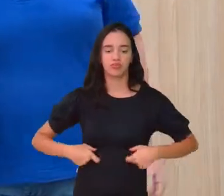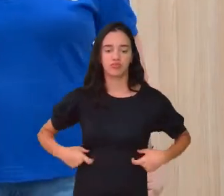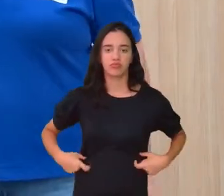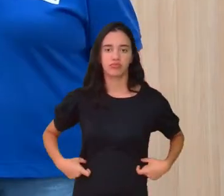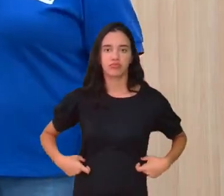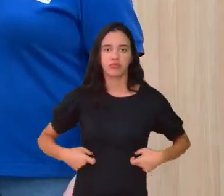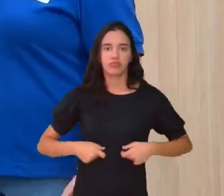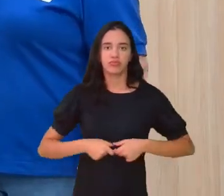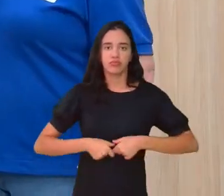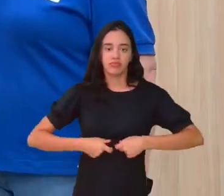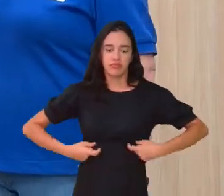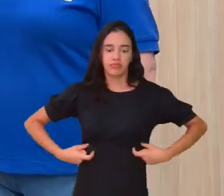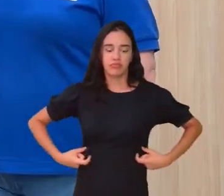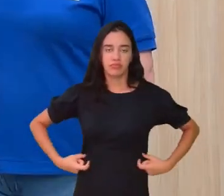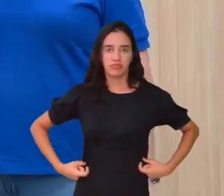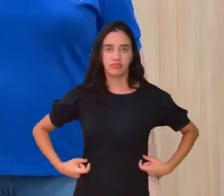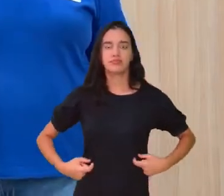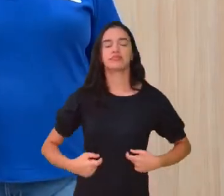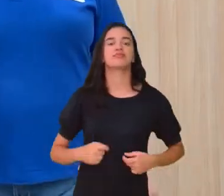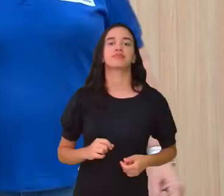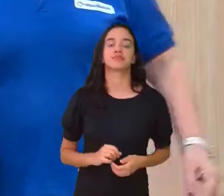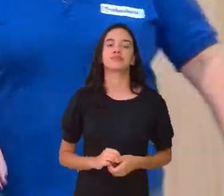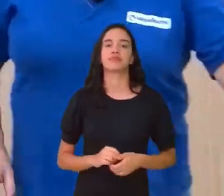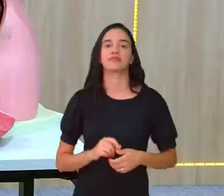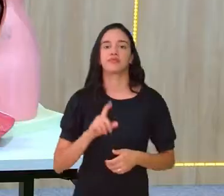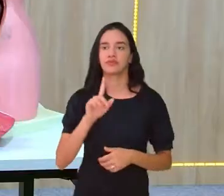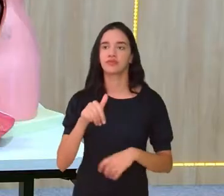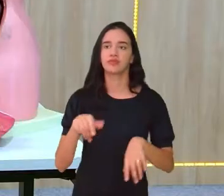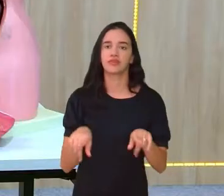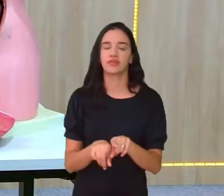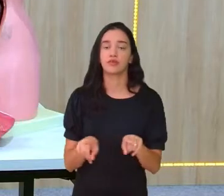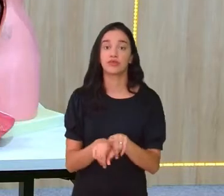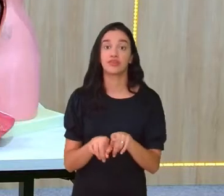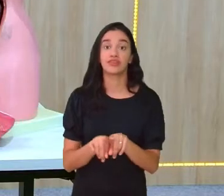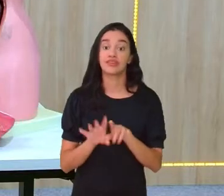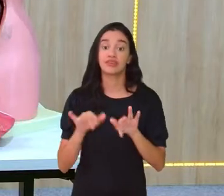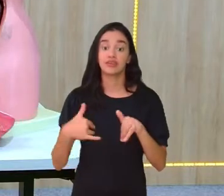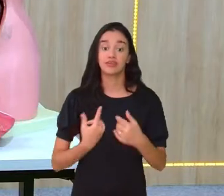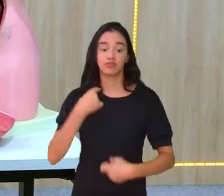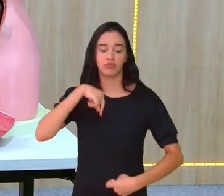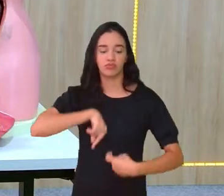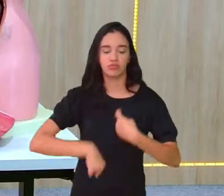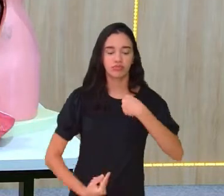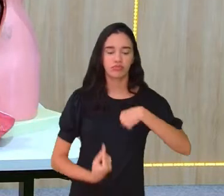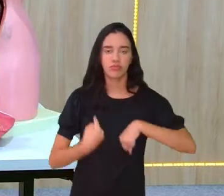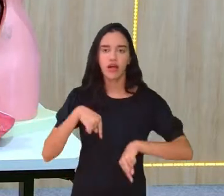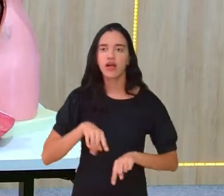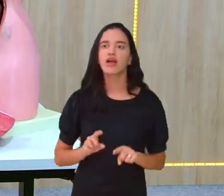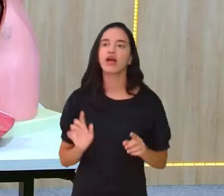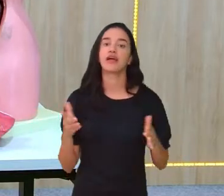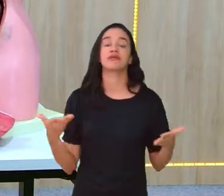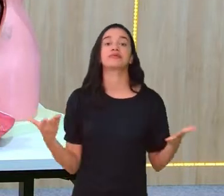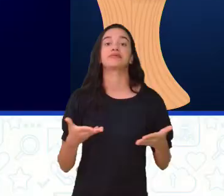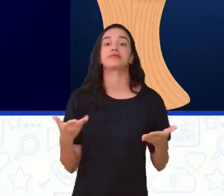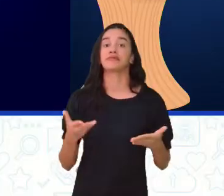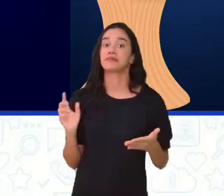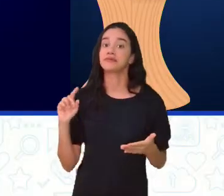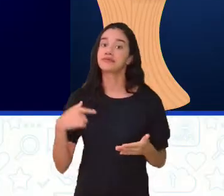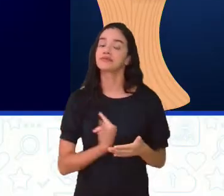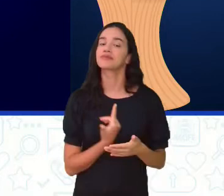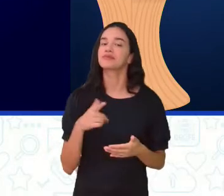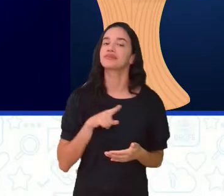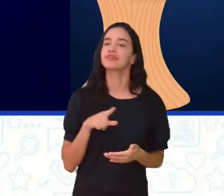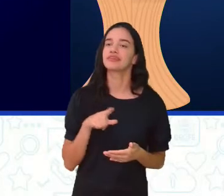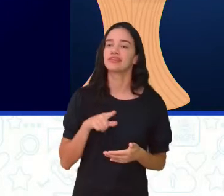empurrar melhor essa questão aí desse sistema. O que é que nós temos ainda? Mais